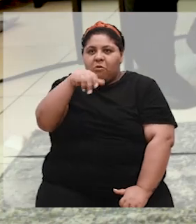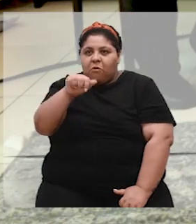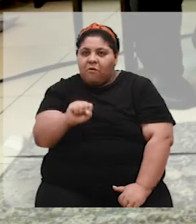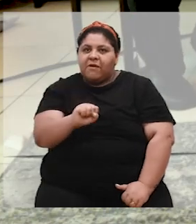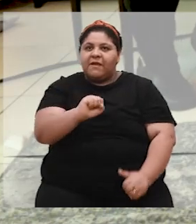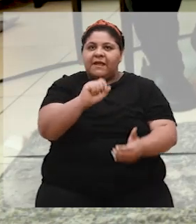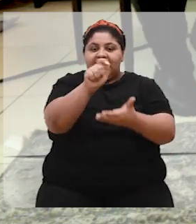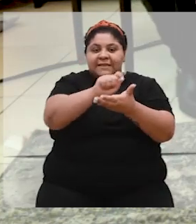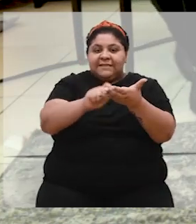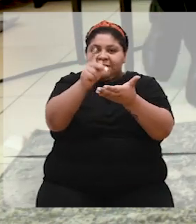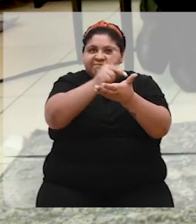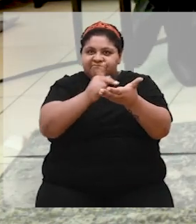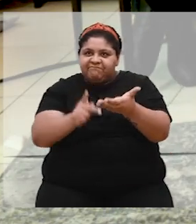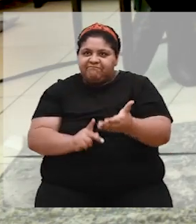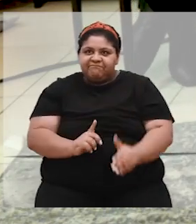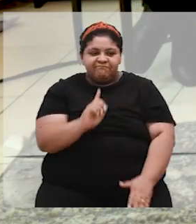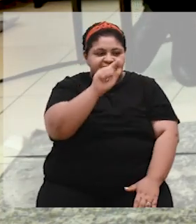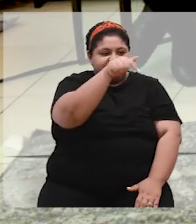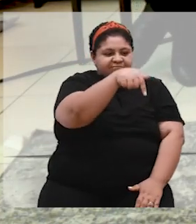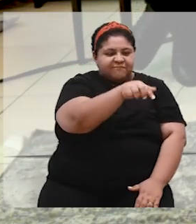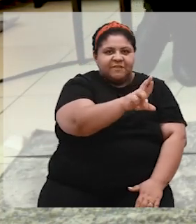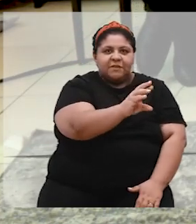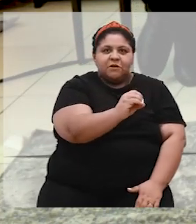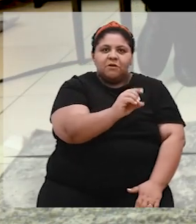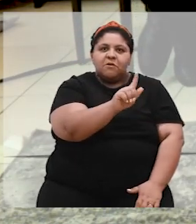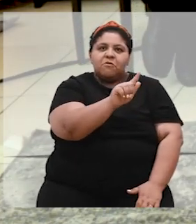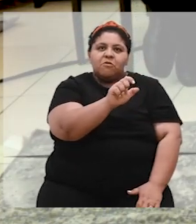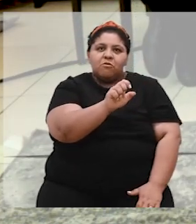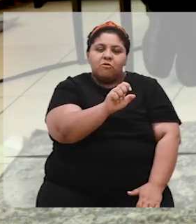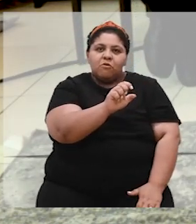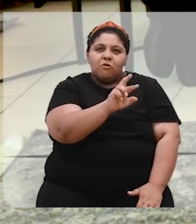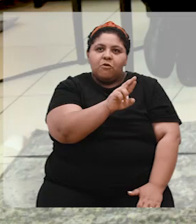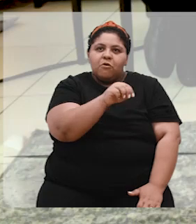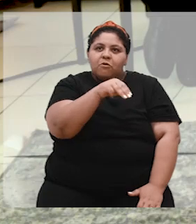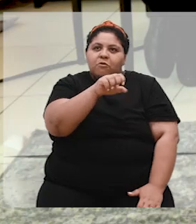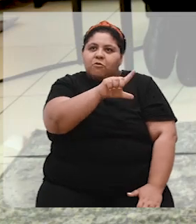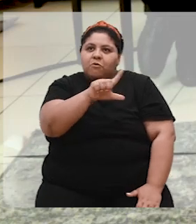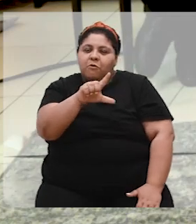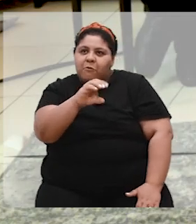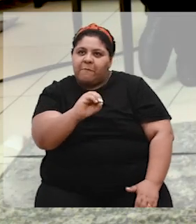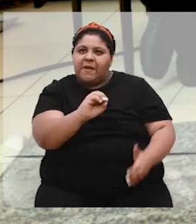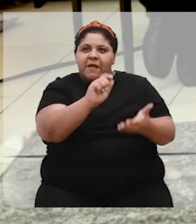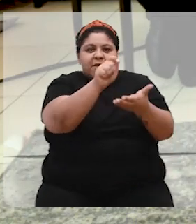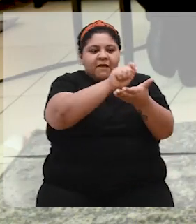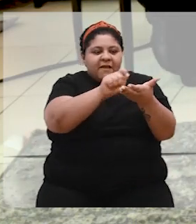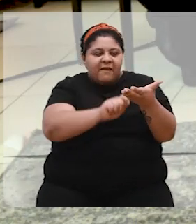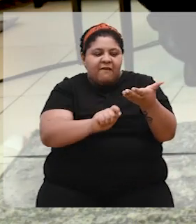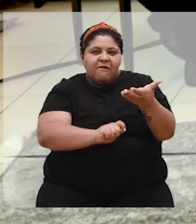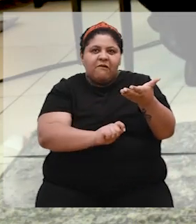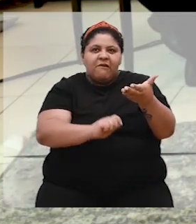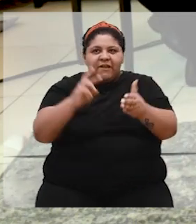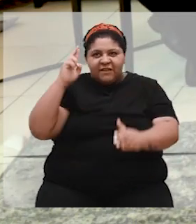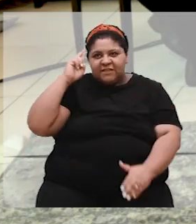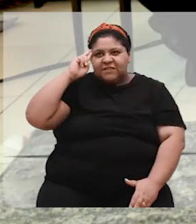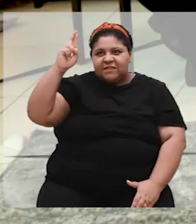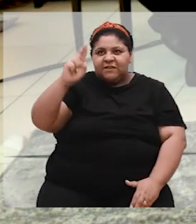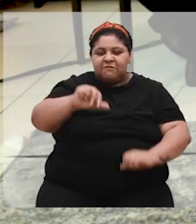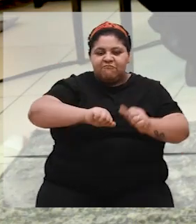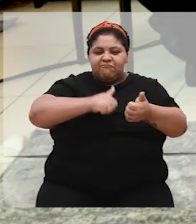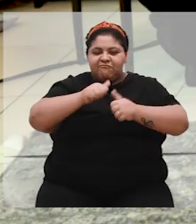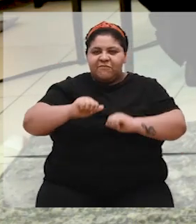e ilustradora. E o Roger Mello, que é escritor, ilustrador, ator, diretor